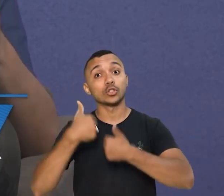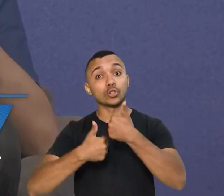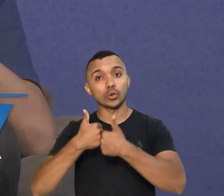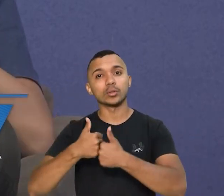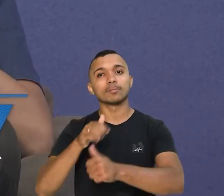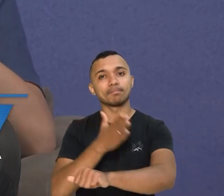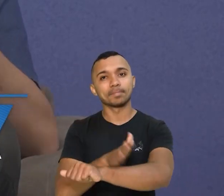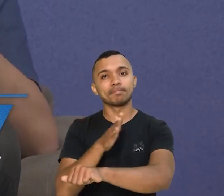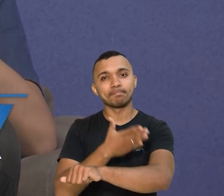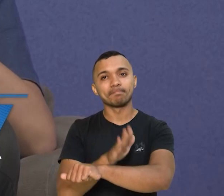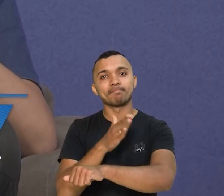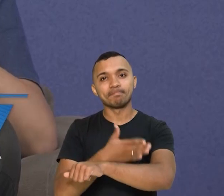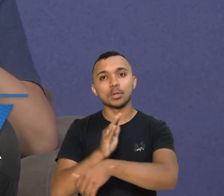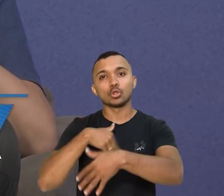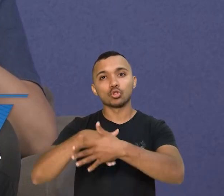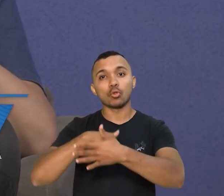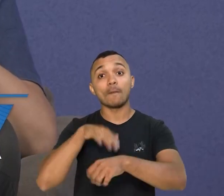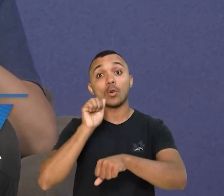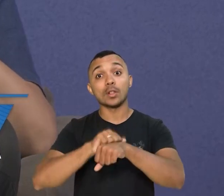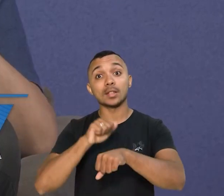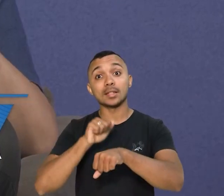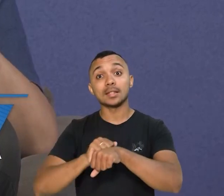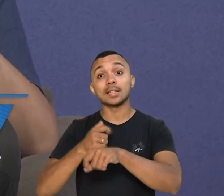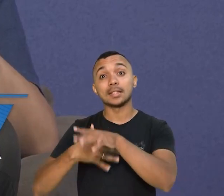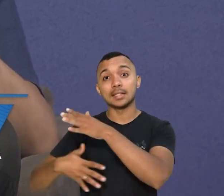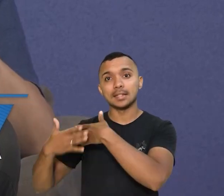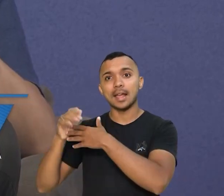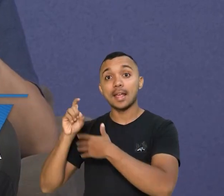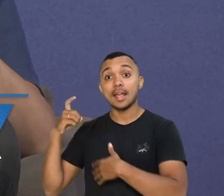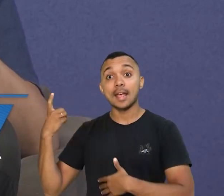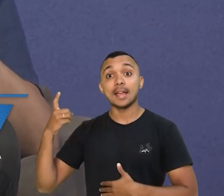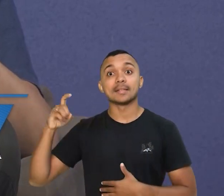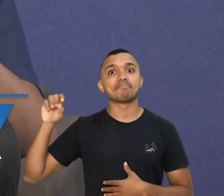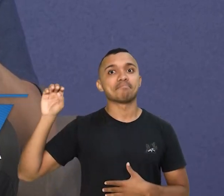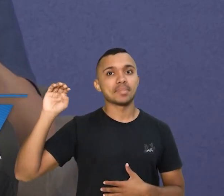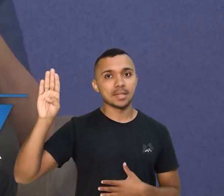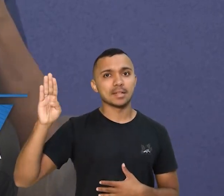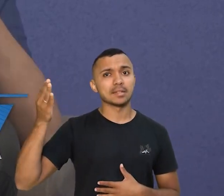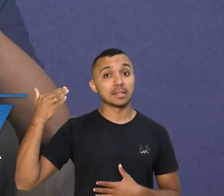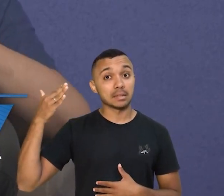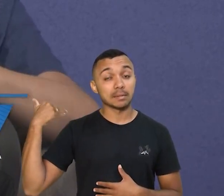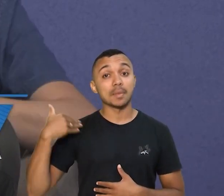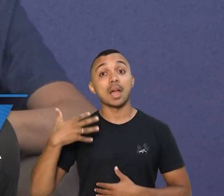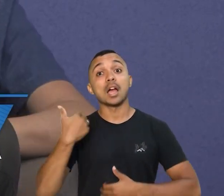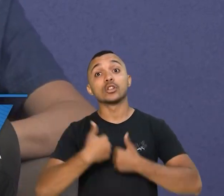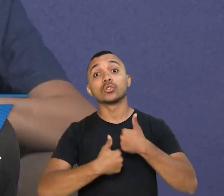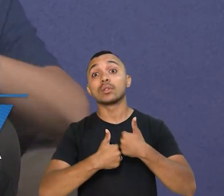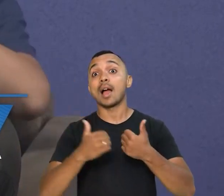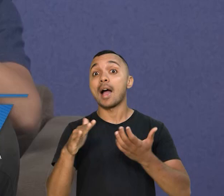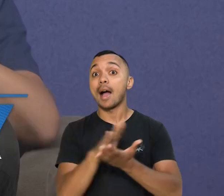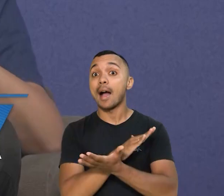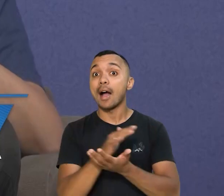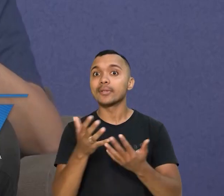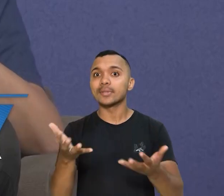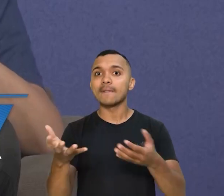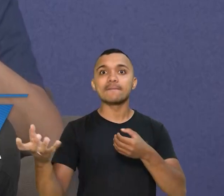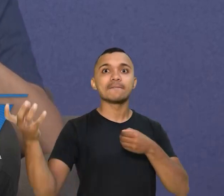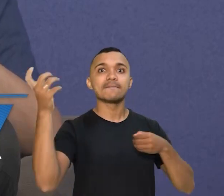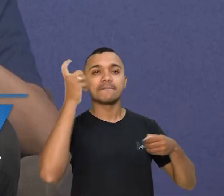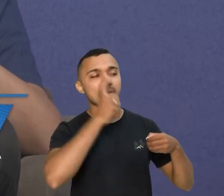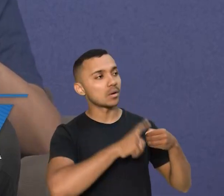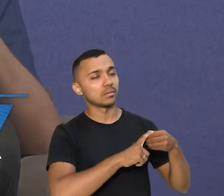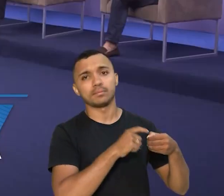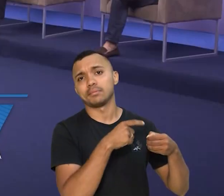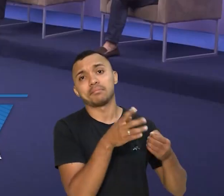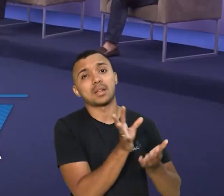Fortaleza Série B ali, alguns torcedores entendem que é uma volta ao passado que não cabe mais. E o Moisés,